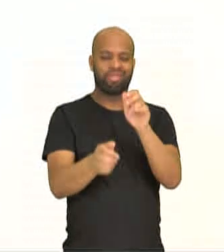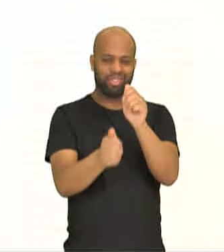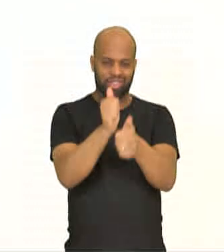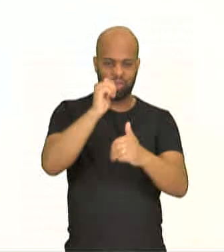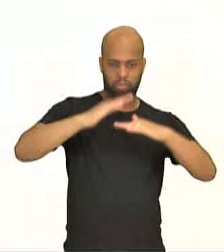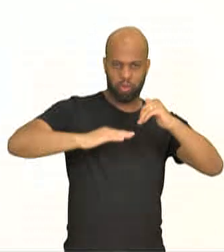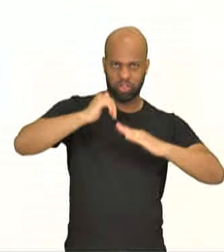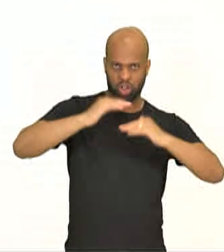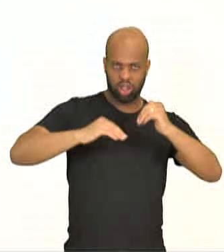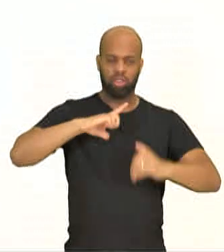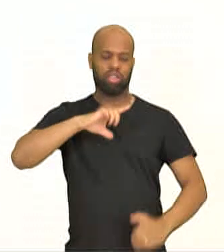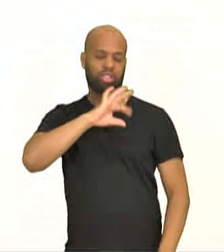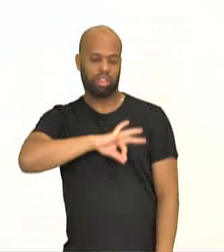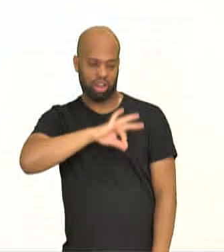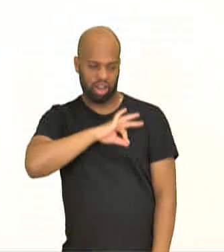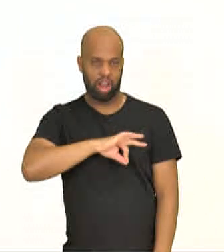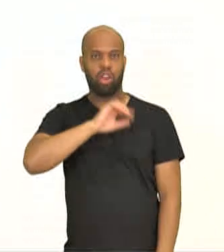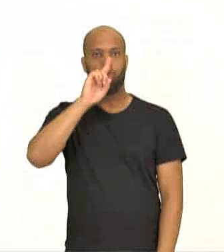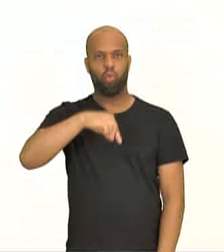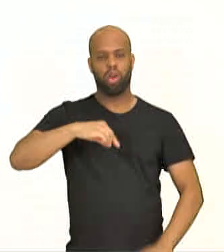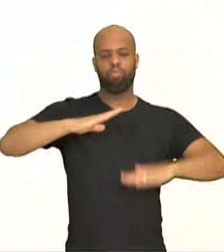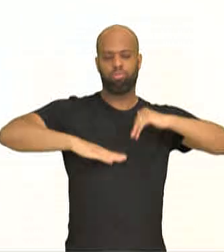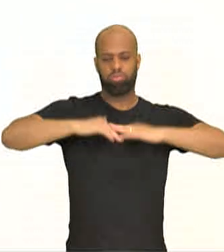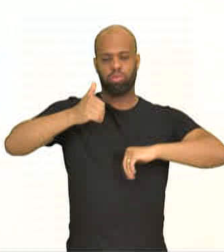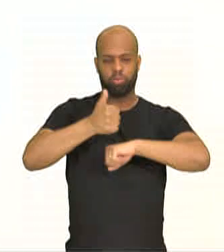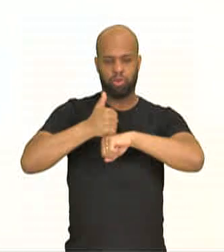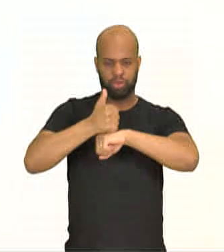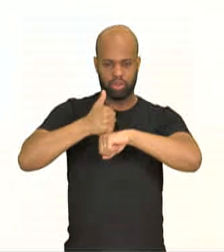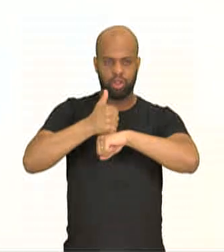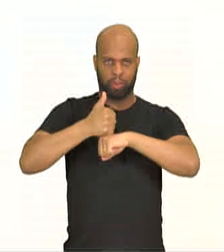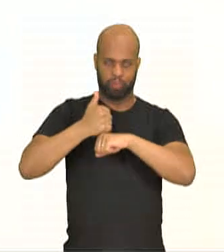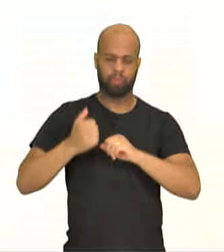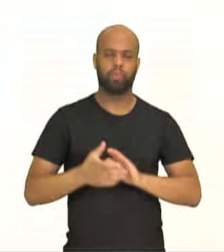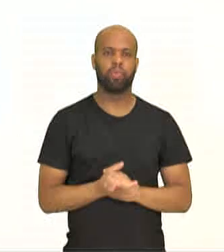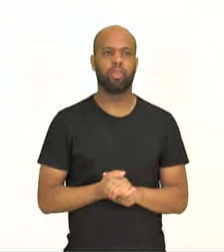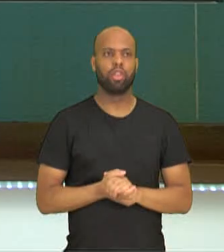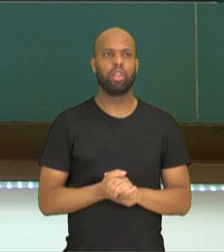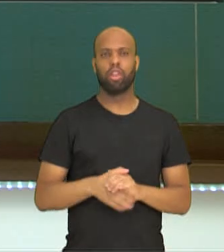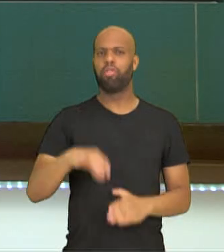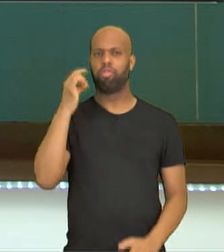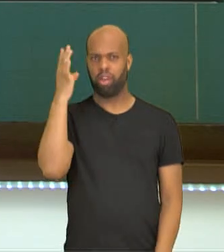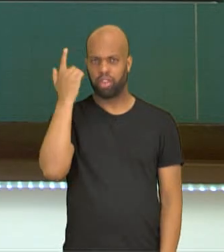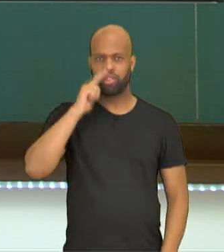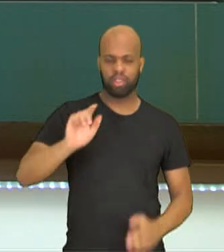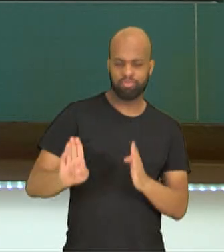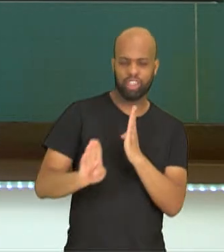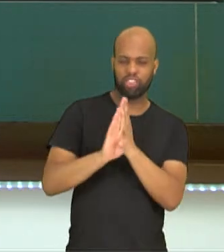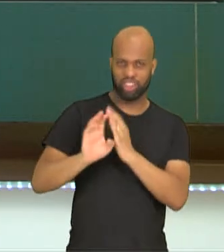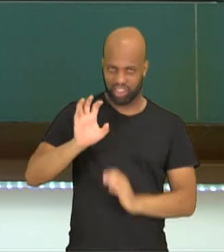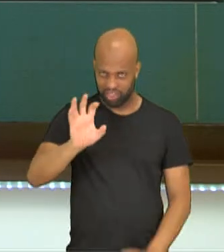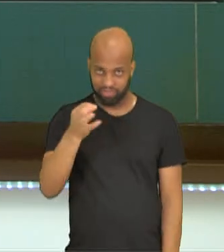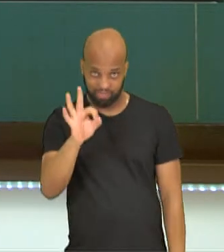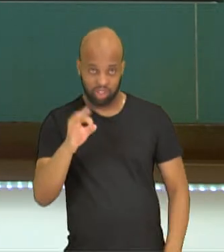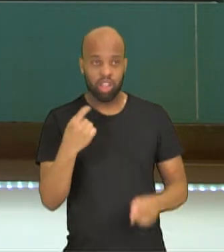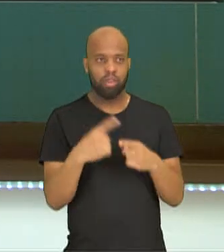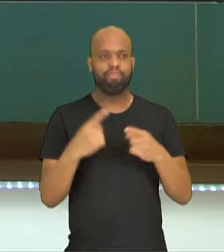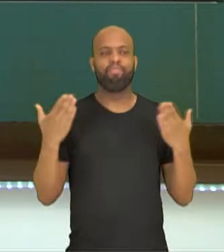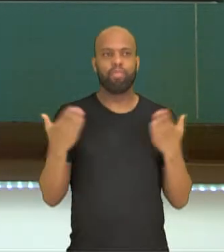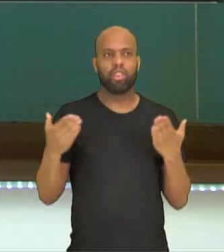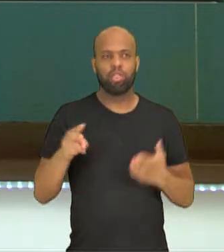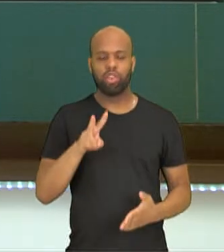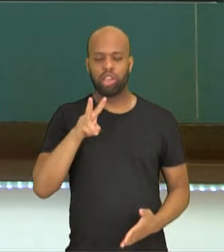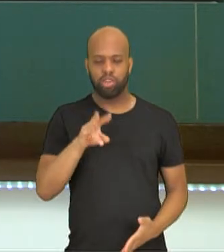recebem salários, caracterizando a profissionalização da atividade. Fácil de identificar essas questões, gente? Porque agora nós